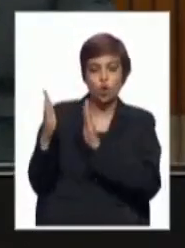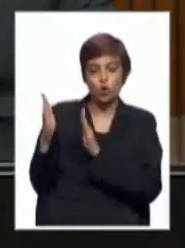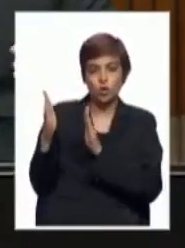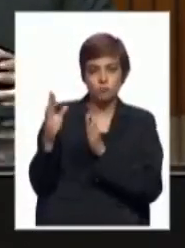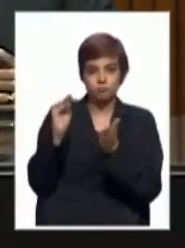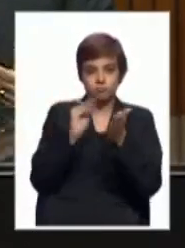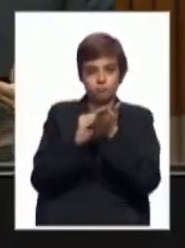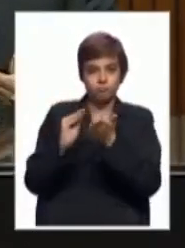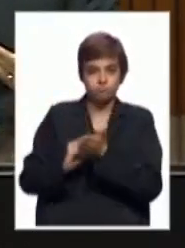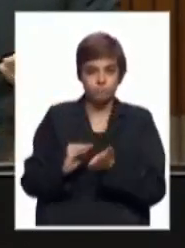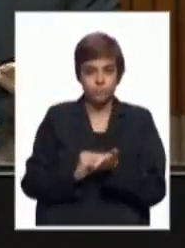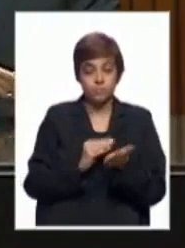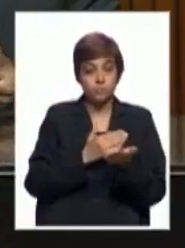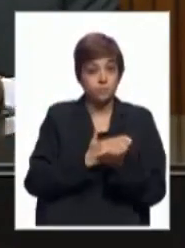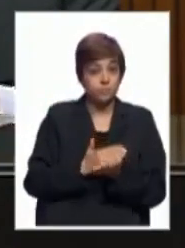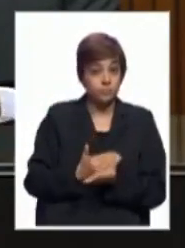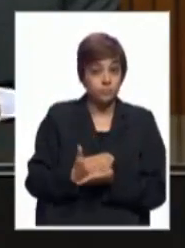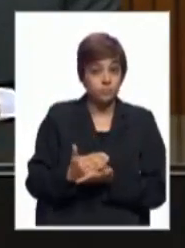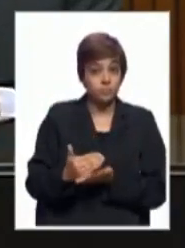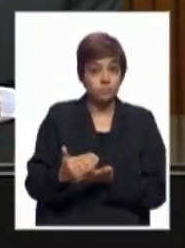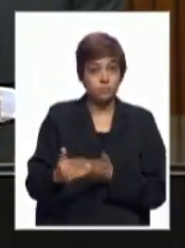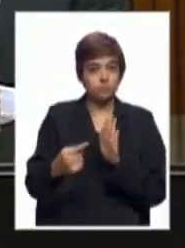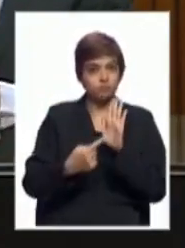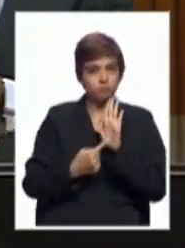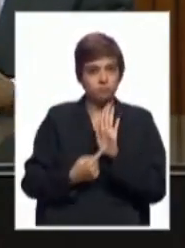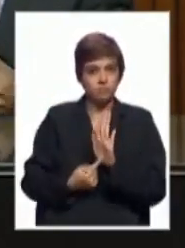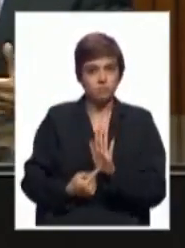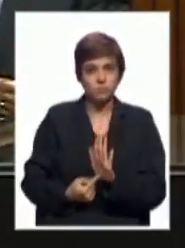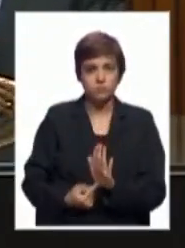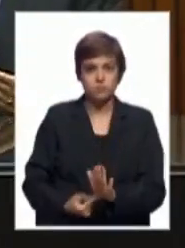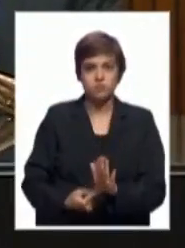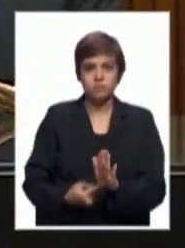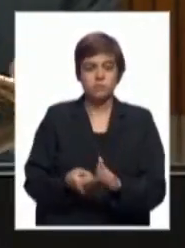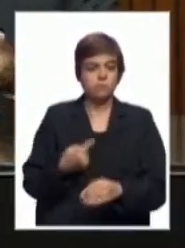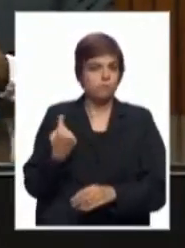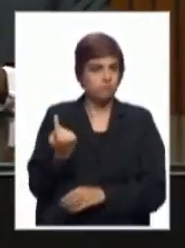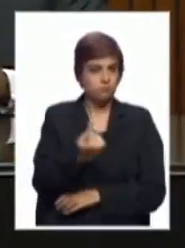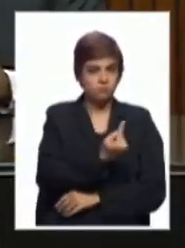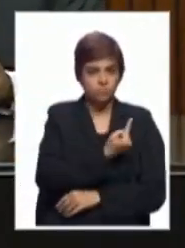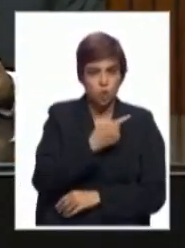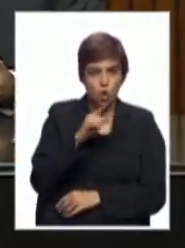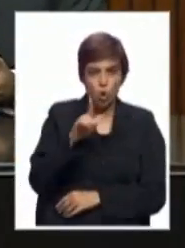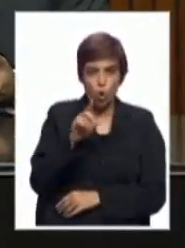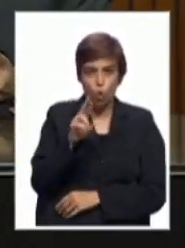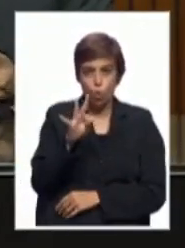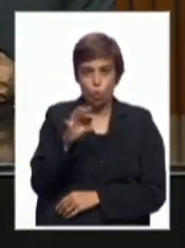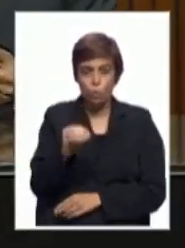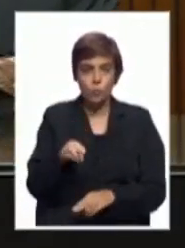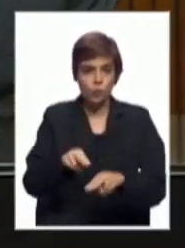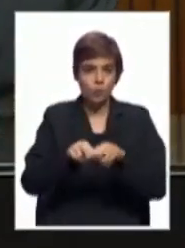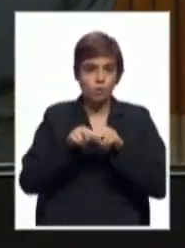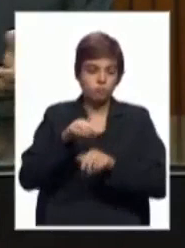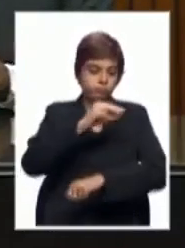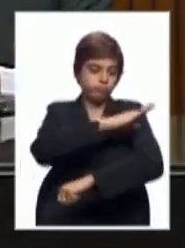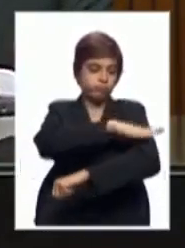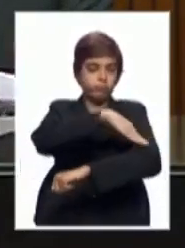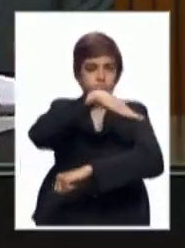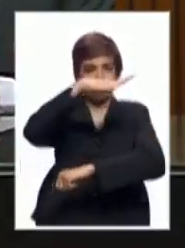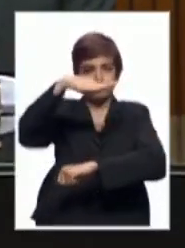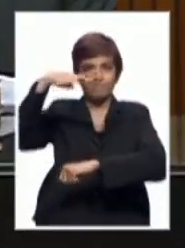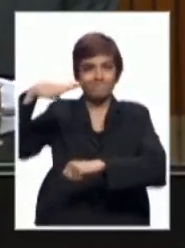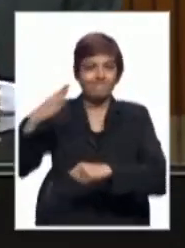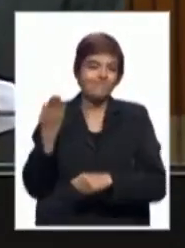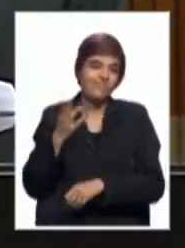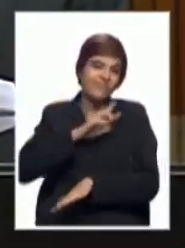início, ele declarou o luto institucional da Assembleia em virtude da tragédia de Brumadinho, onde centenas de